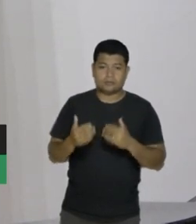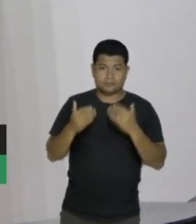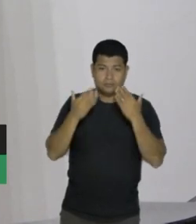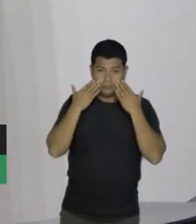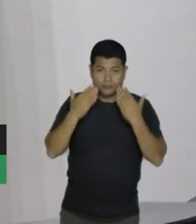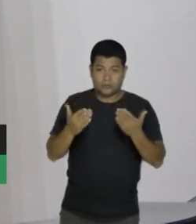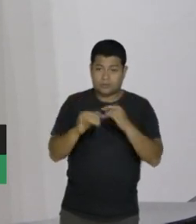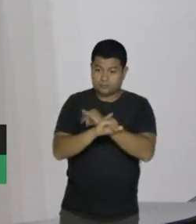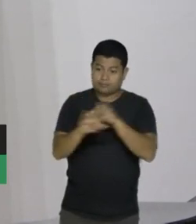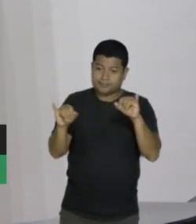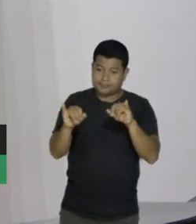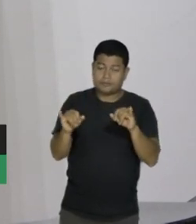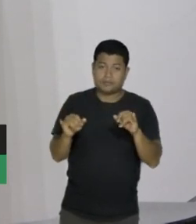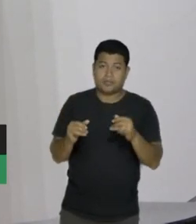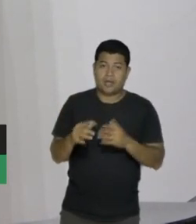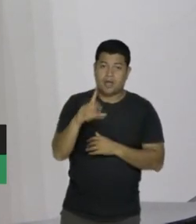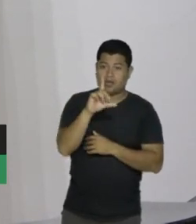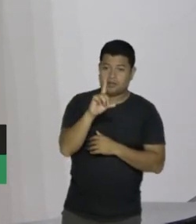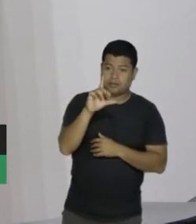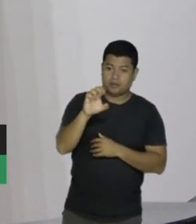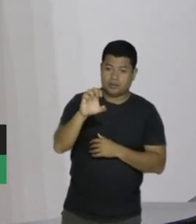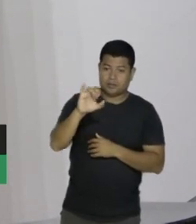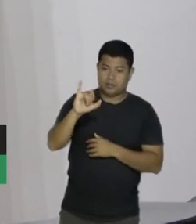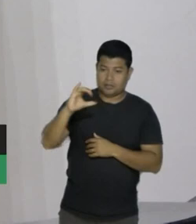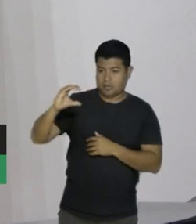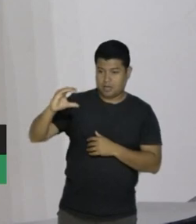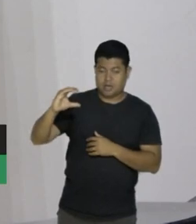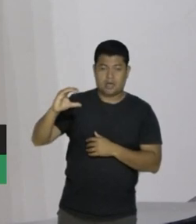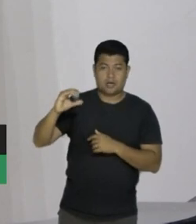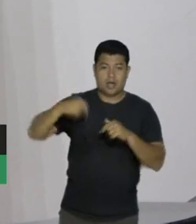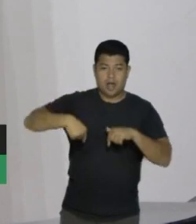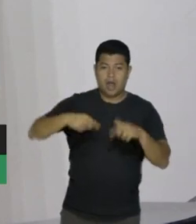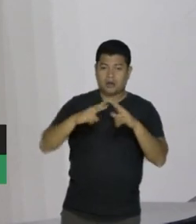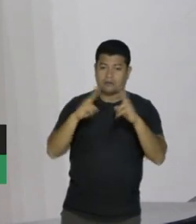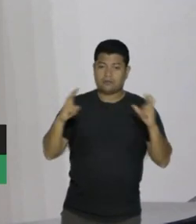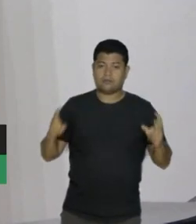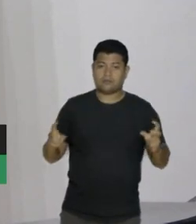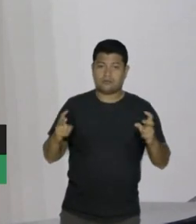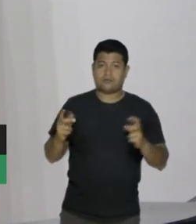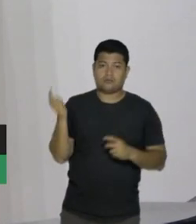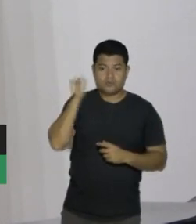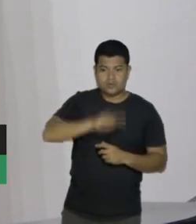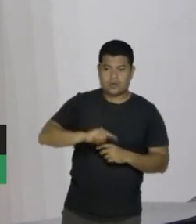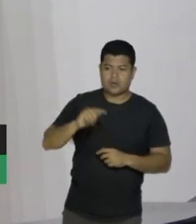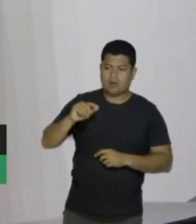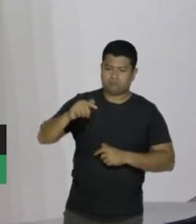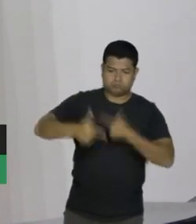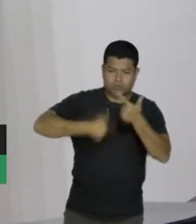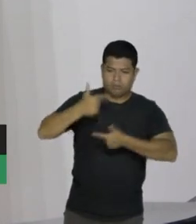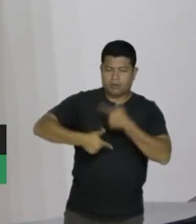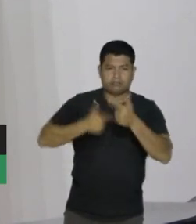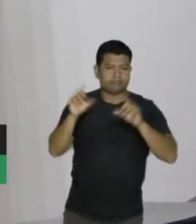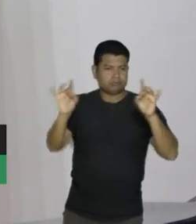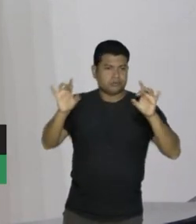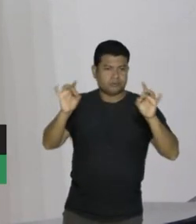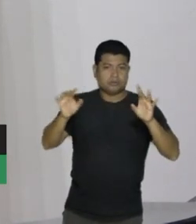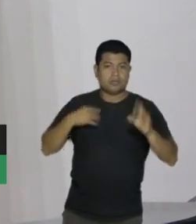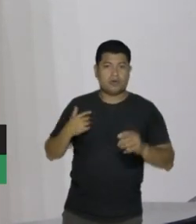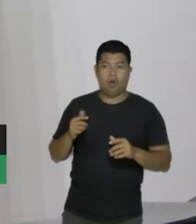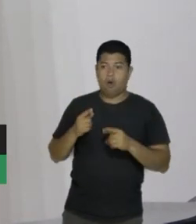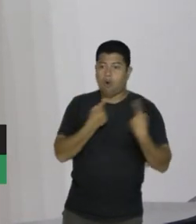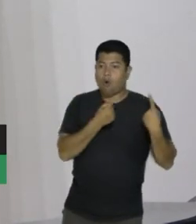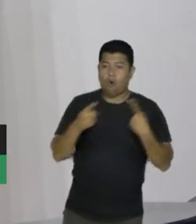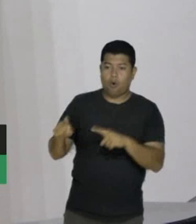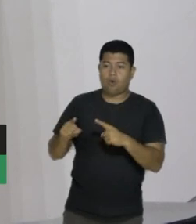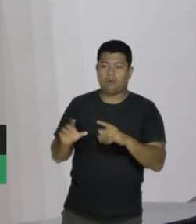Day que aqui de Florianópolis a diretoria de investigações criminais fez uma grande operação também contra roubo de cargas